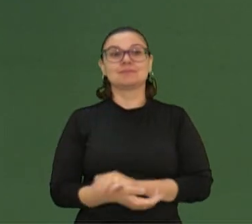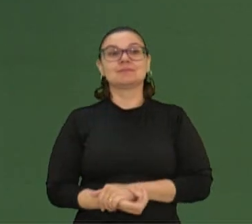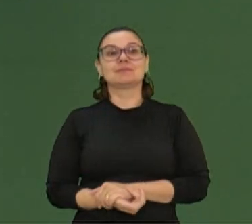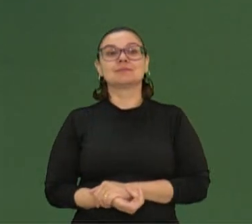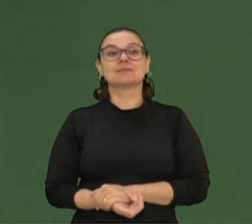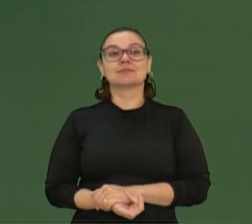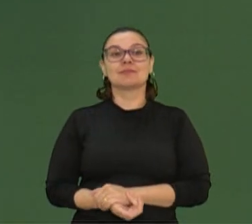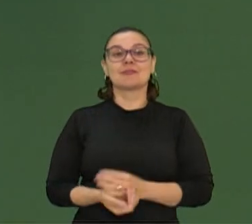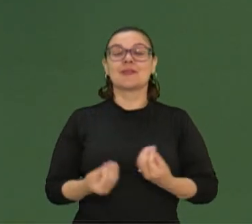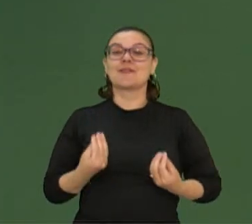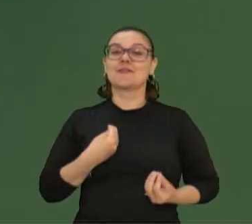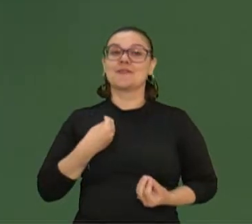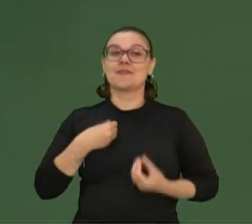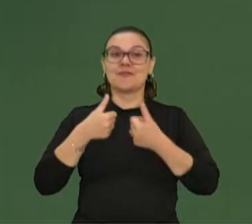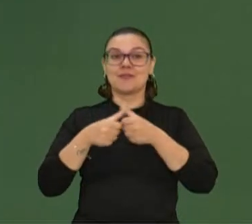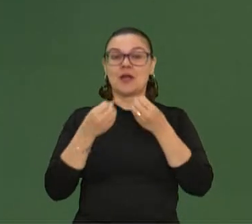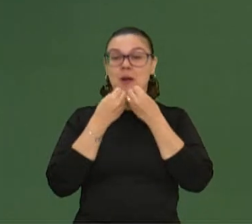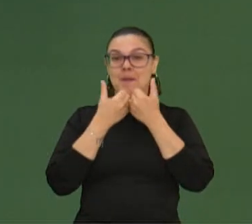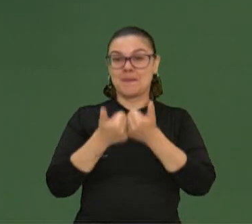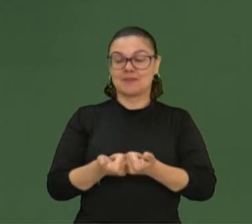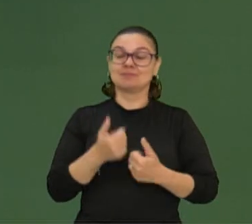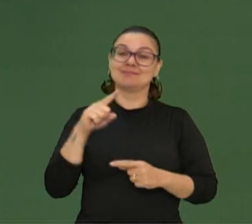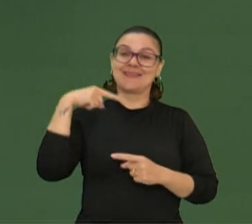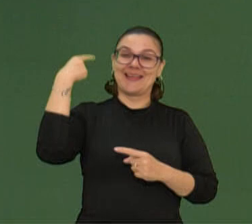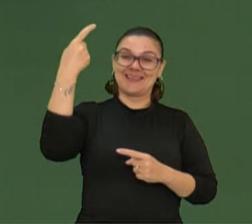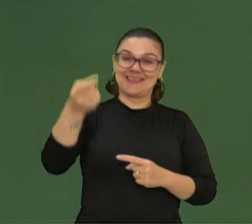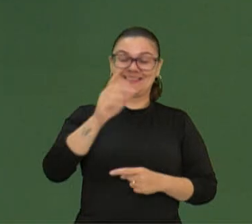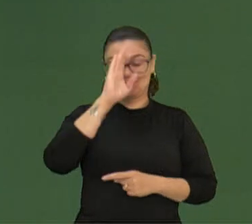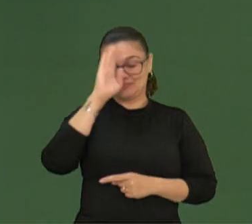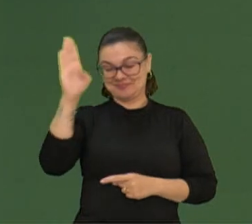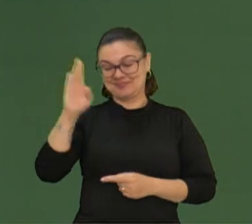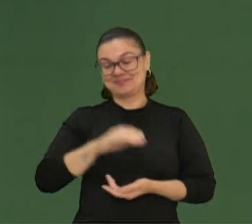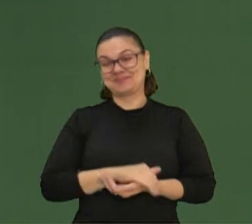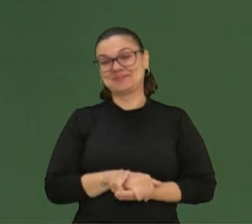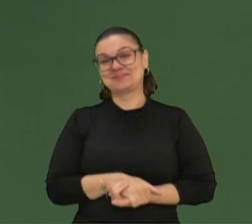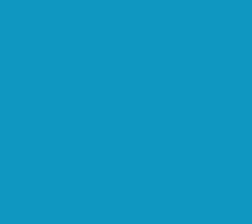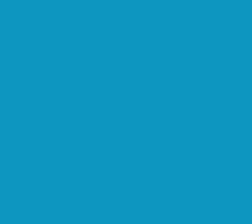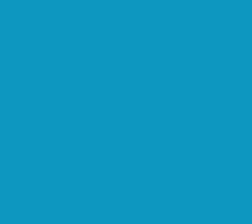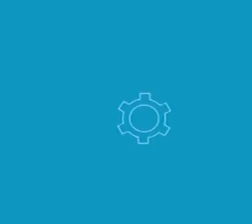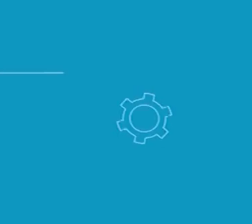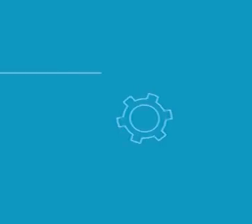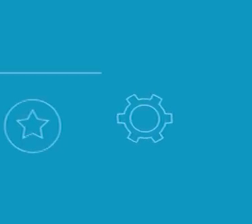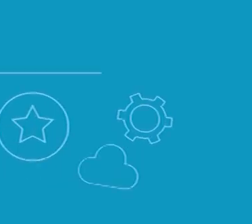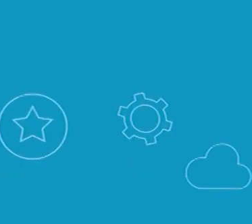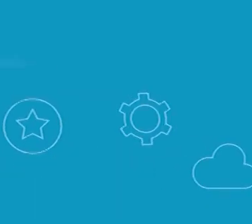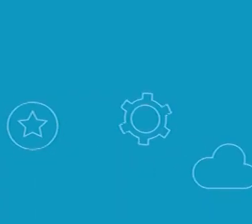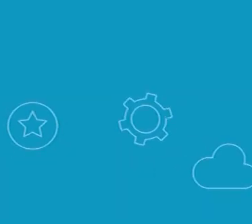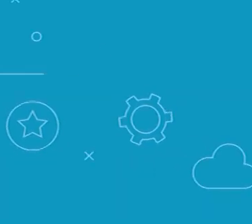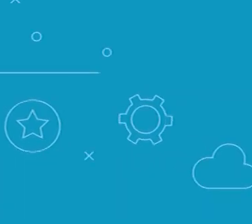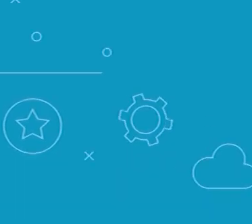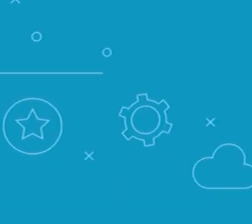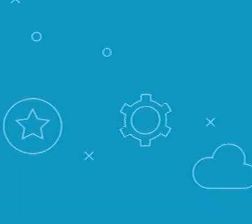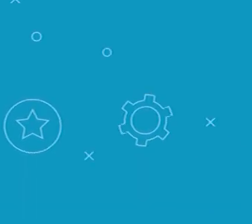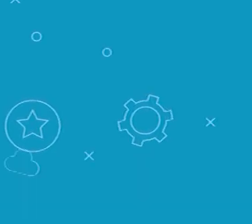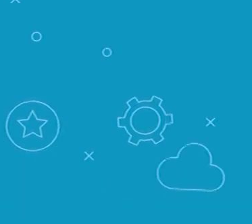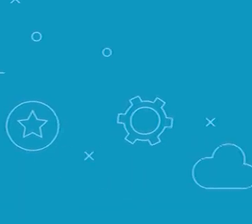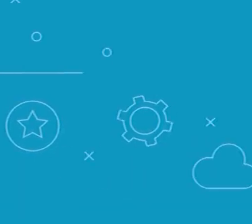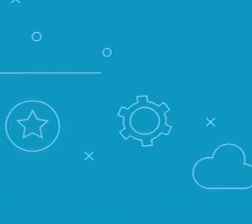nós possamos ficar bem. Até a próxima. Muito obrigado.